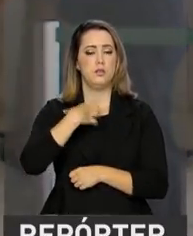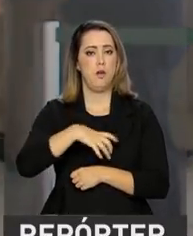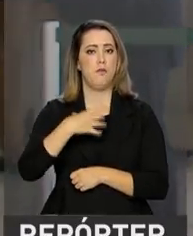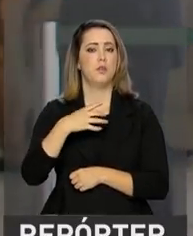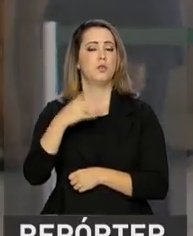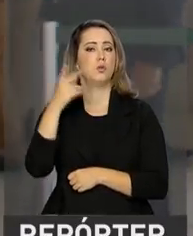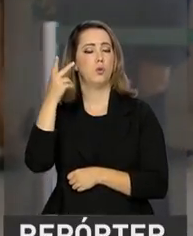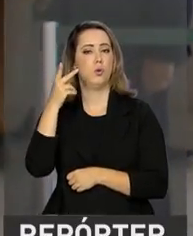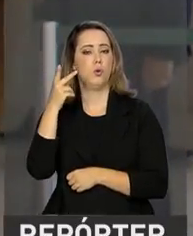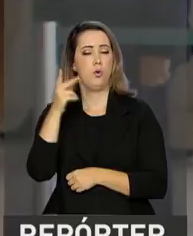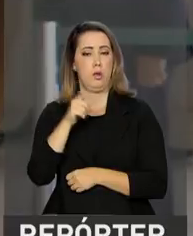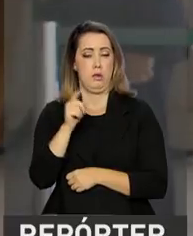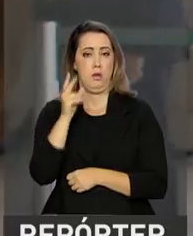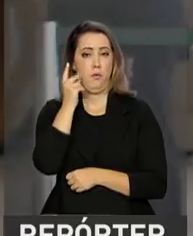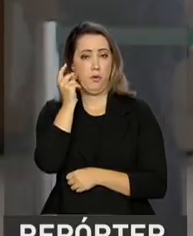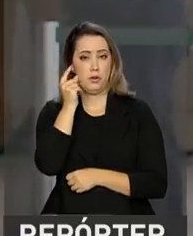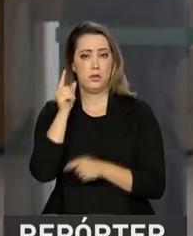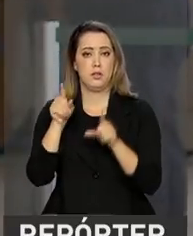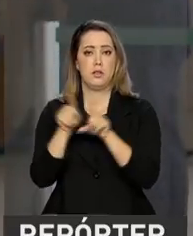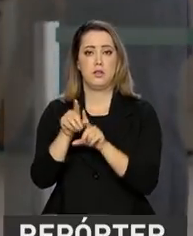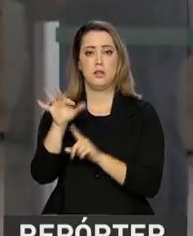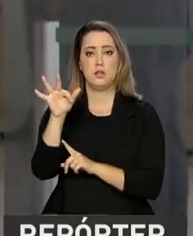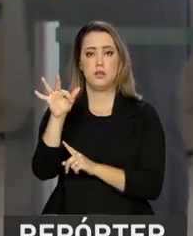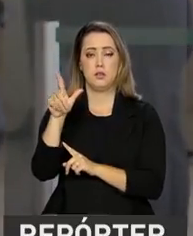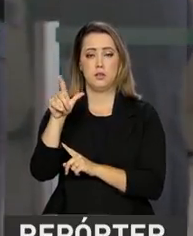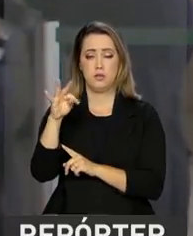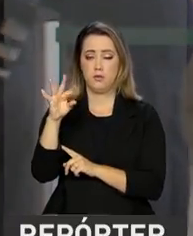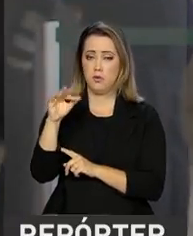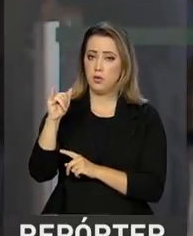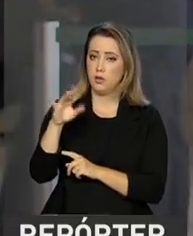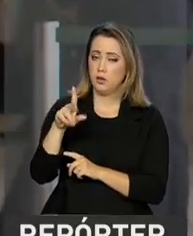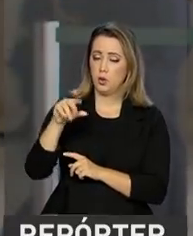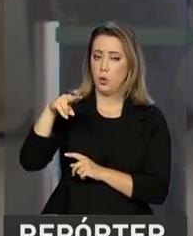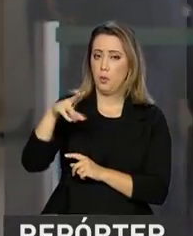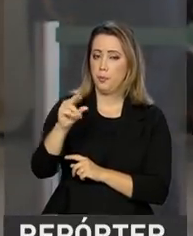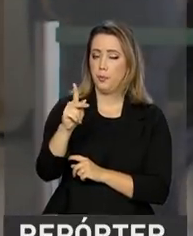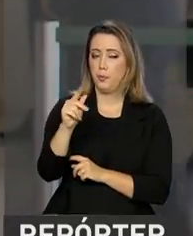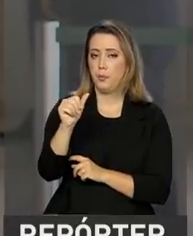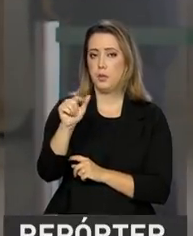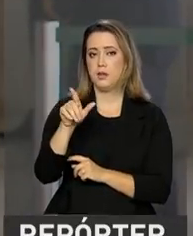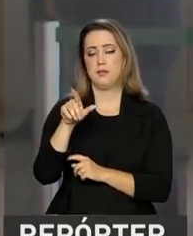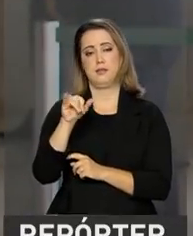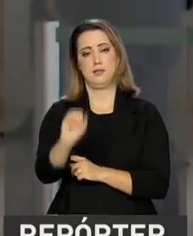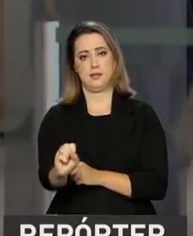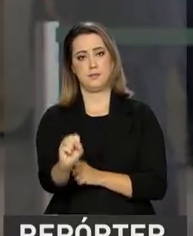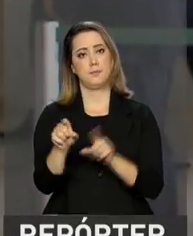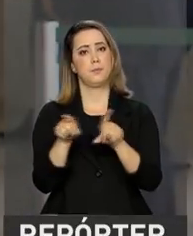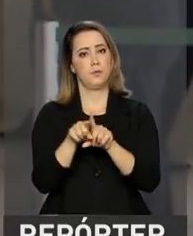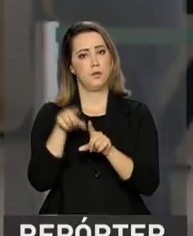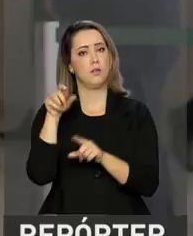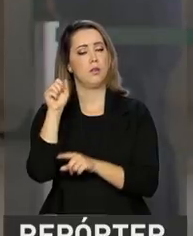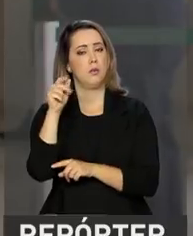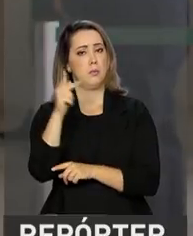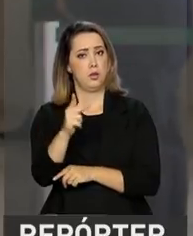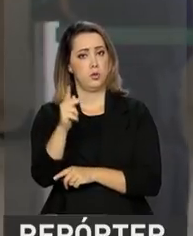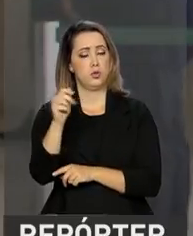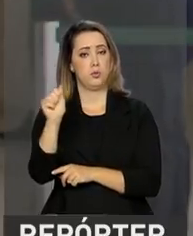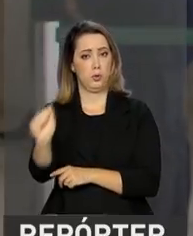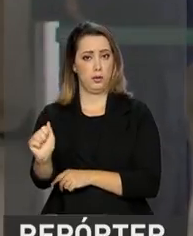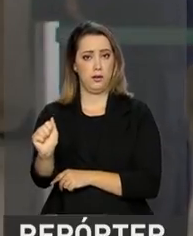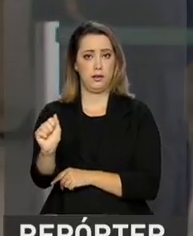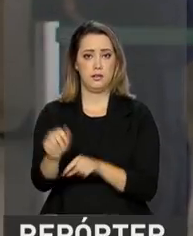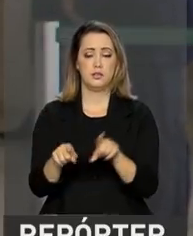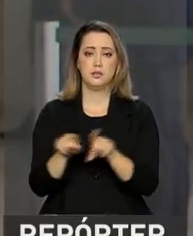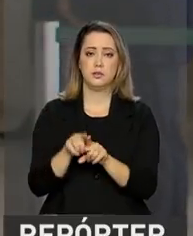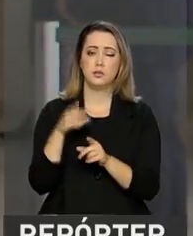também de florianópolis e de porto alegre esses terminais aeroportos foram arrematados nesse leilão que